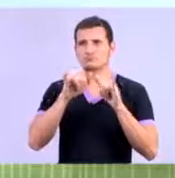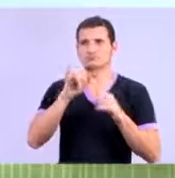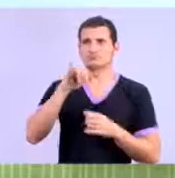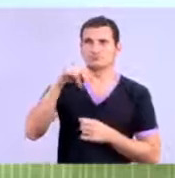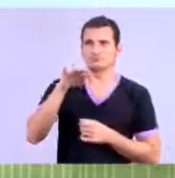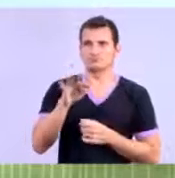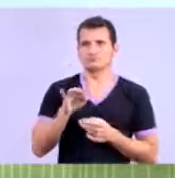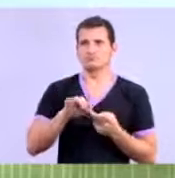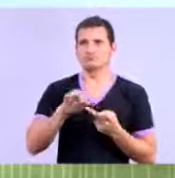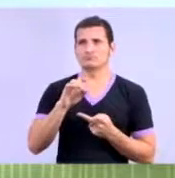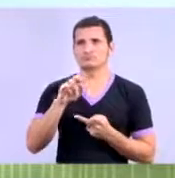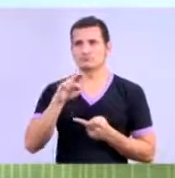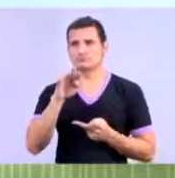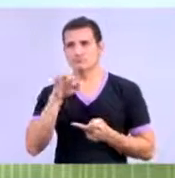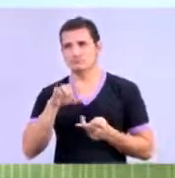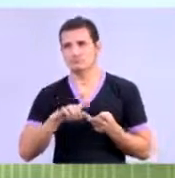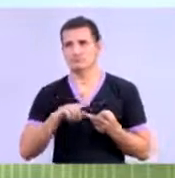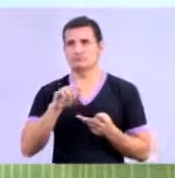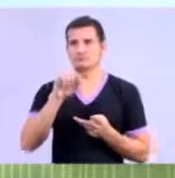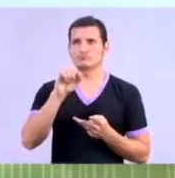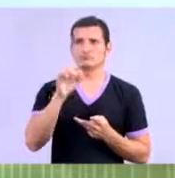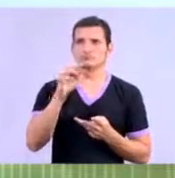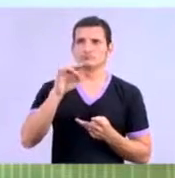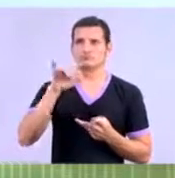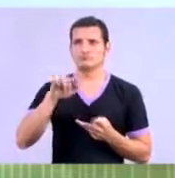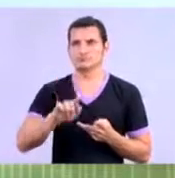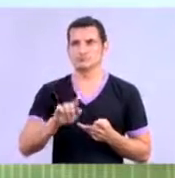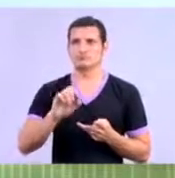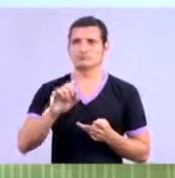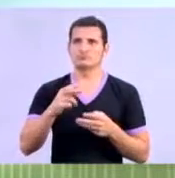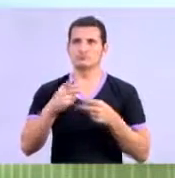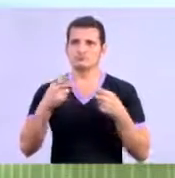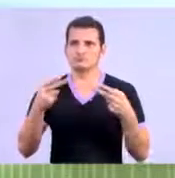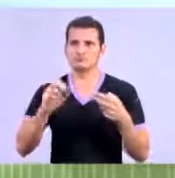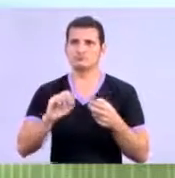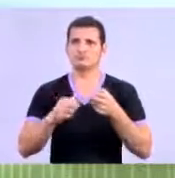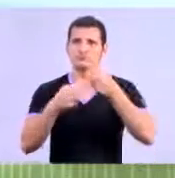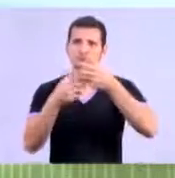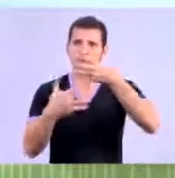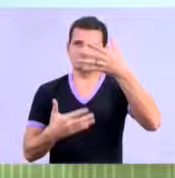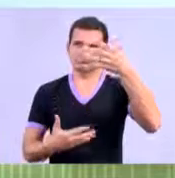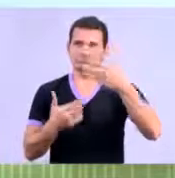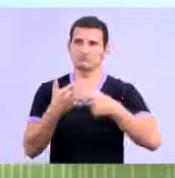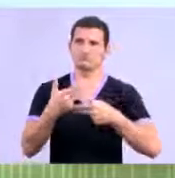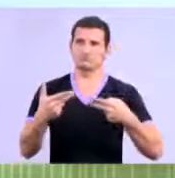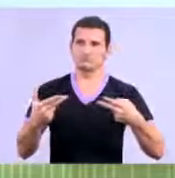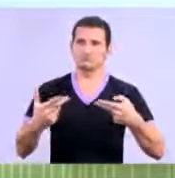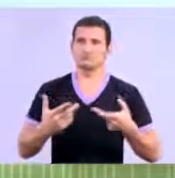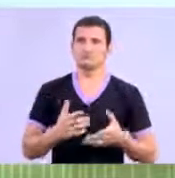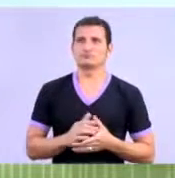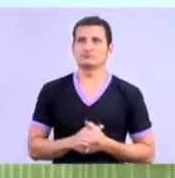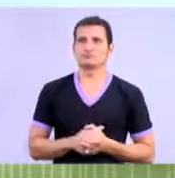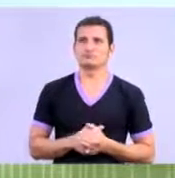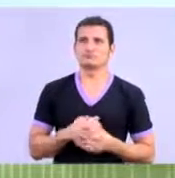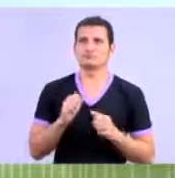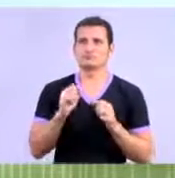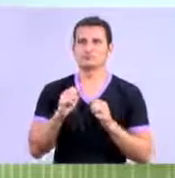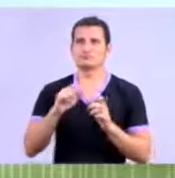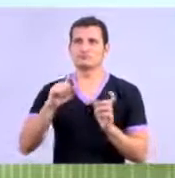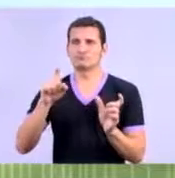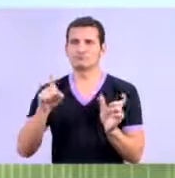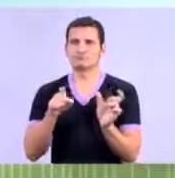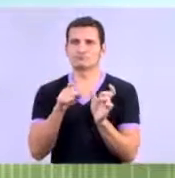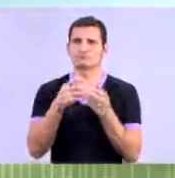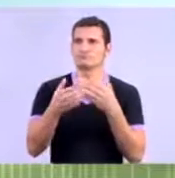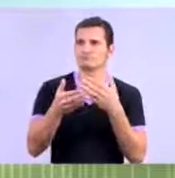ser double, pode ser um texto, pode ser até um próprio objeto, ou uma lista de objetos, um conjunto de objetos. Eu posso retornar qualquer